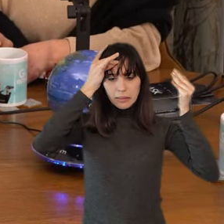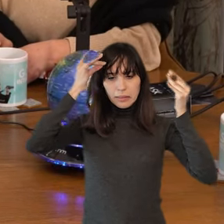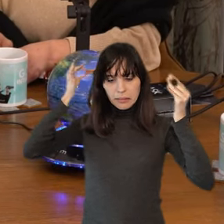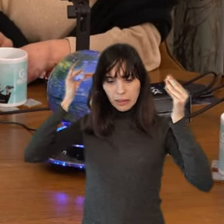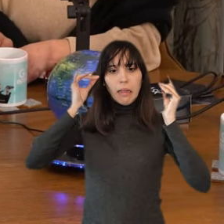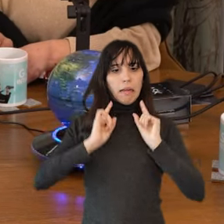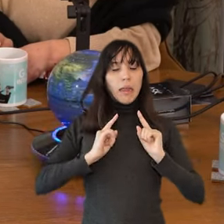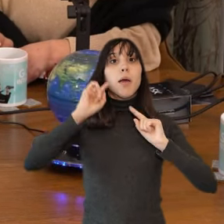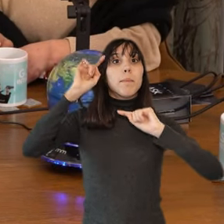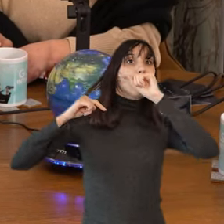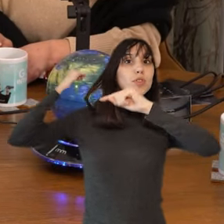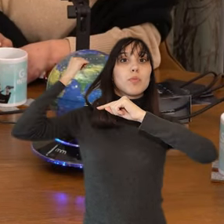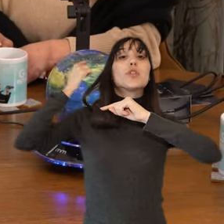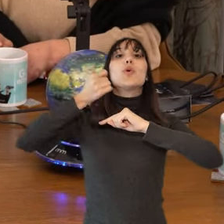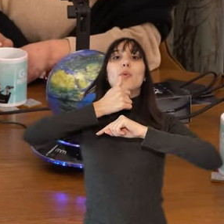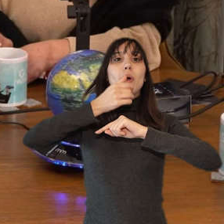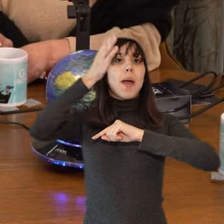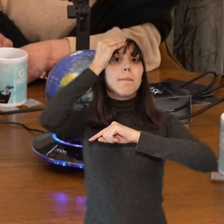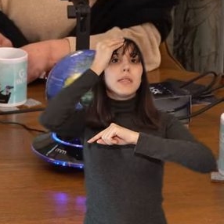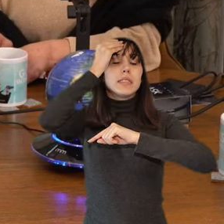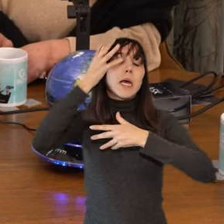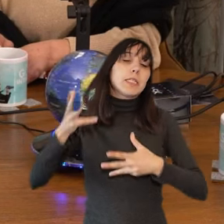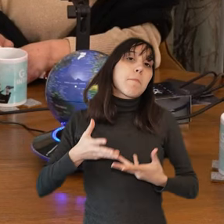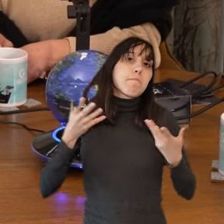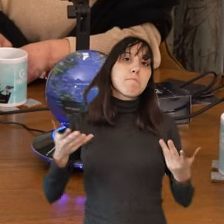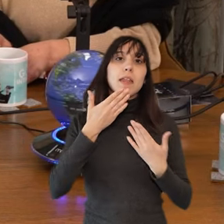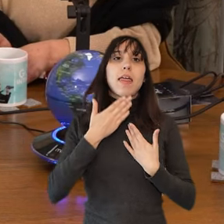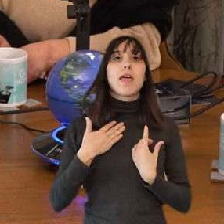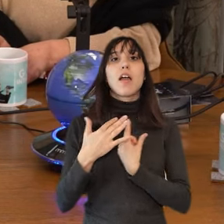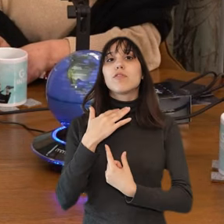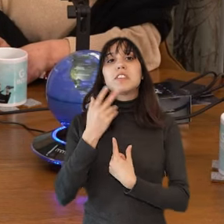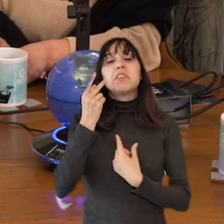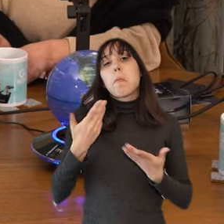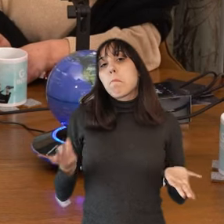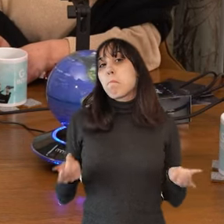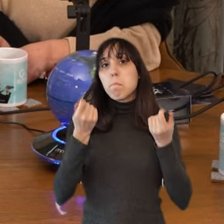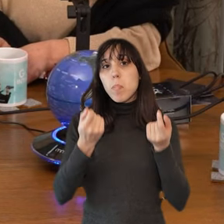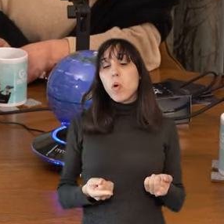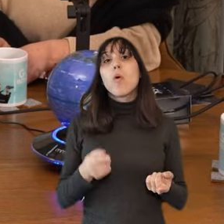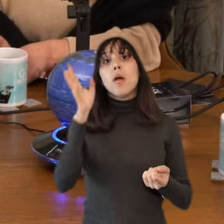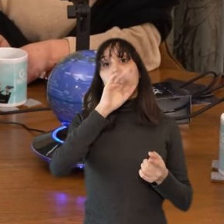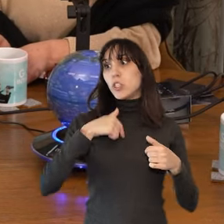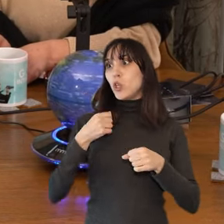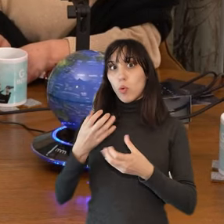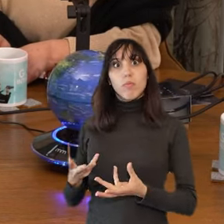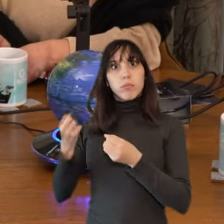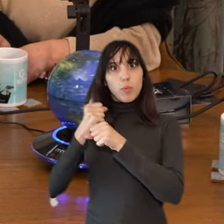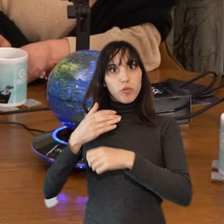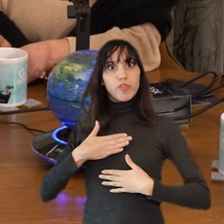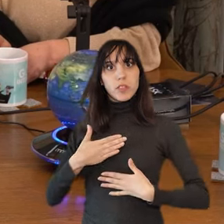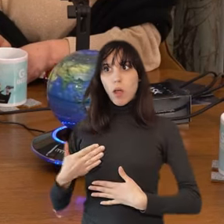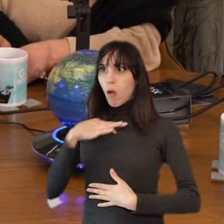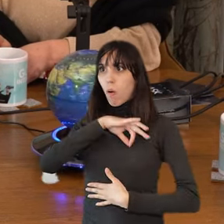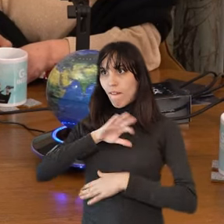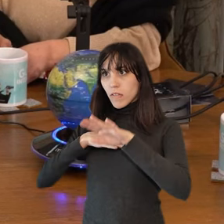de facto aquela aprendizagem não tem grande significado para a minha vida já se eu quiser exercer uma certa profissão eu sei que